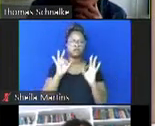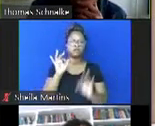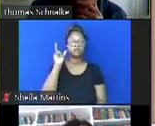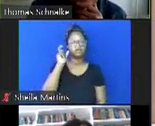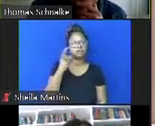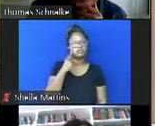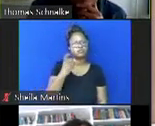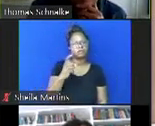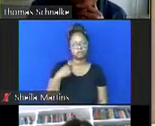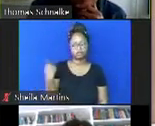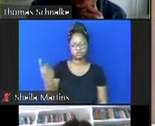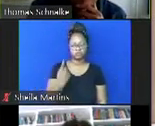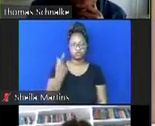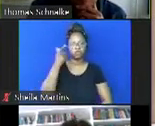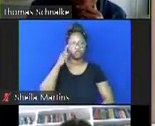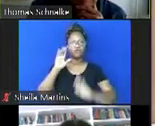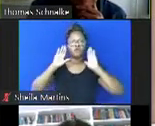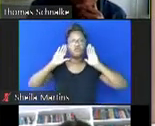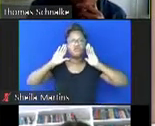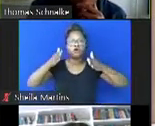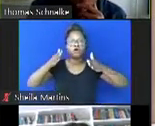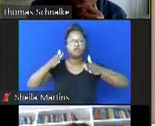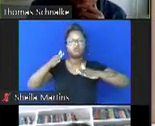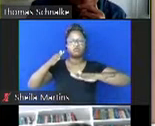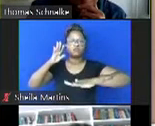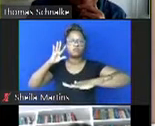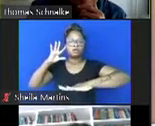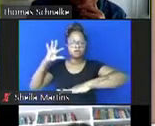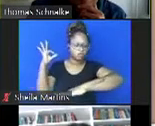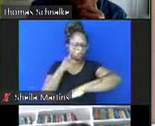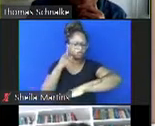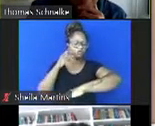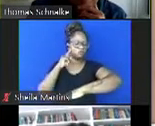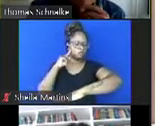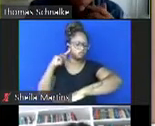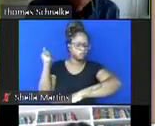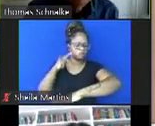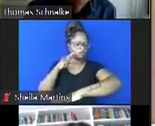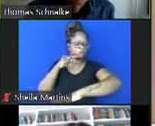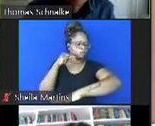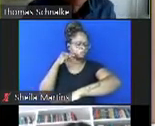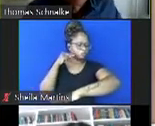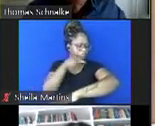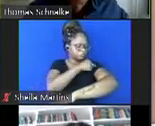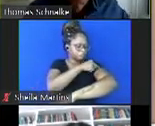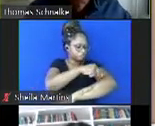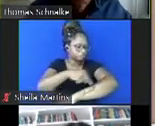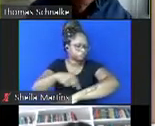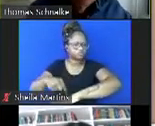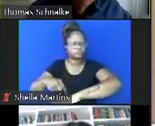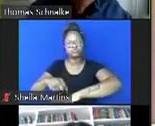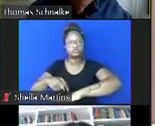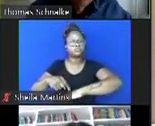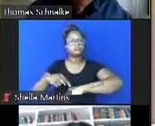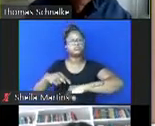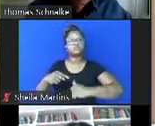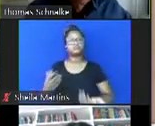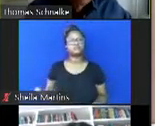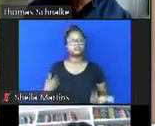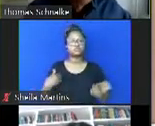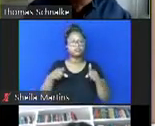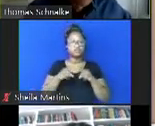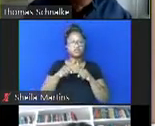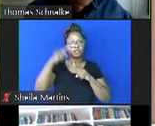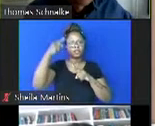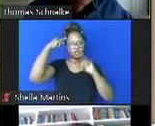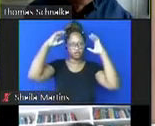ele direciona a nossa visão e também num modelo anatômico normal, como aqui a